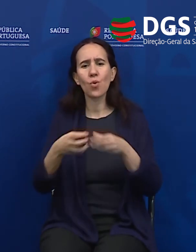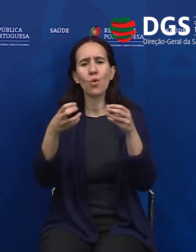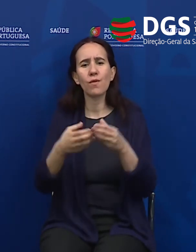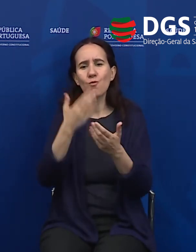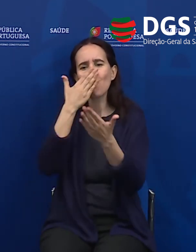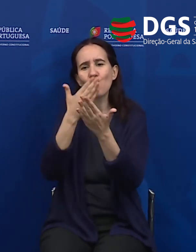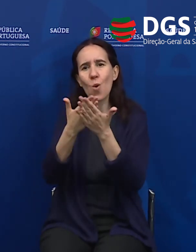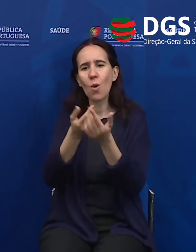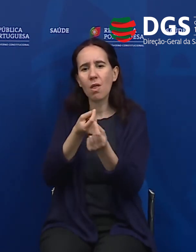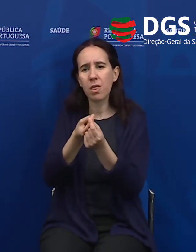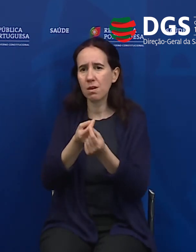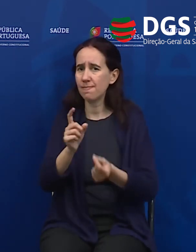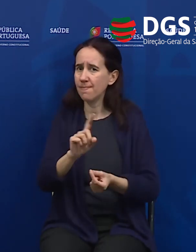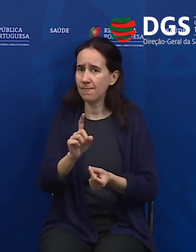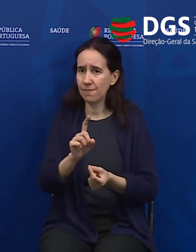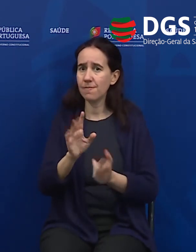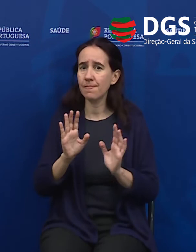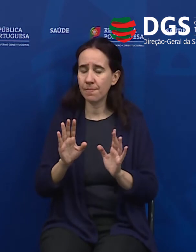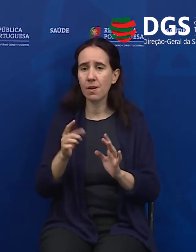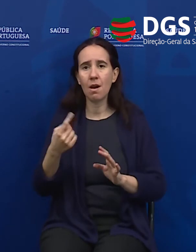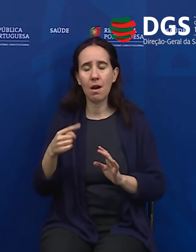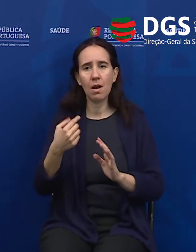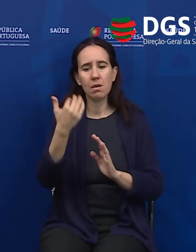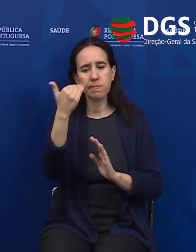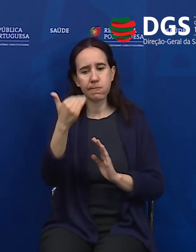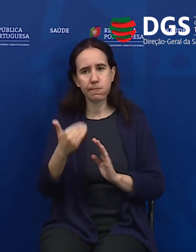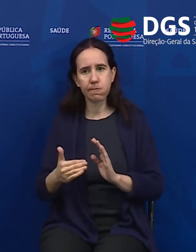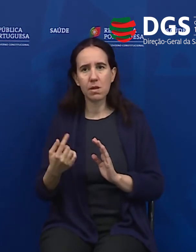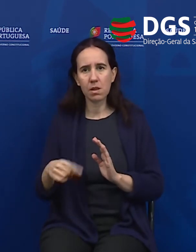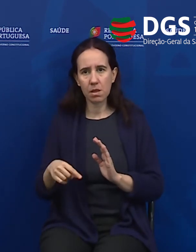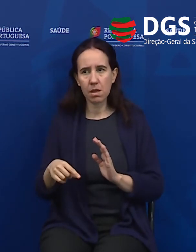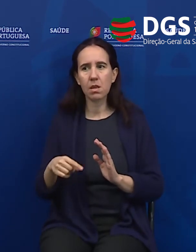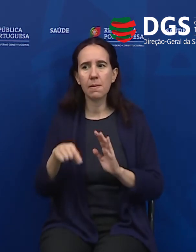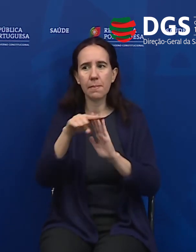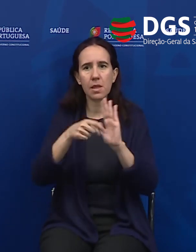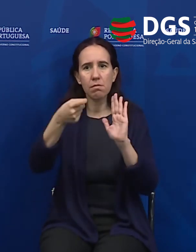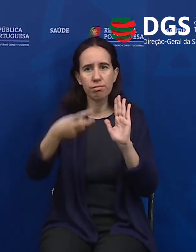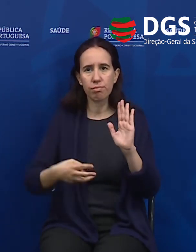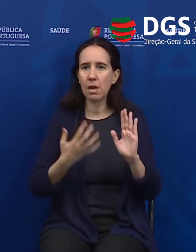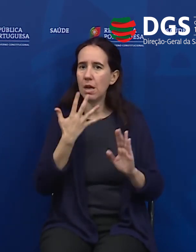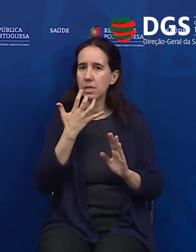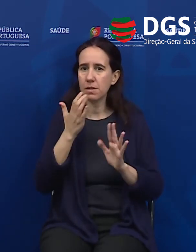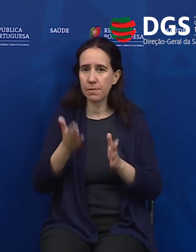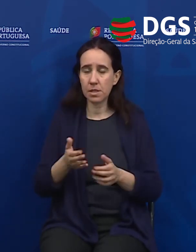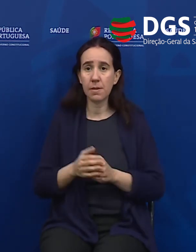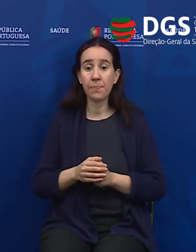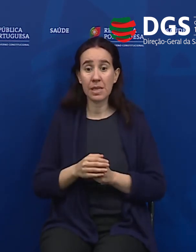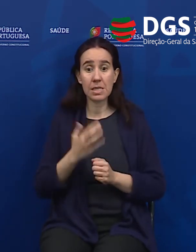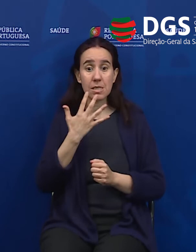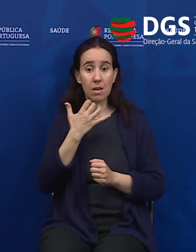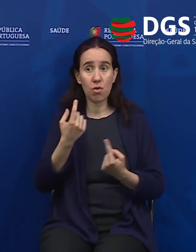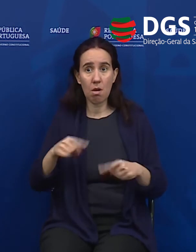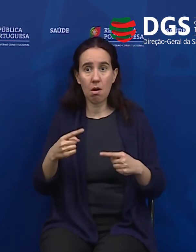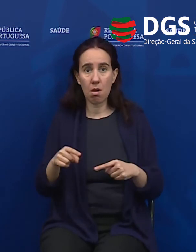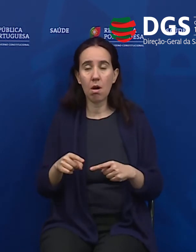frente a frente e de perto. Portanto, há aqui um conjunto, um fecho de medidas que tem que ser observado. Se for observado,